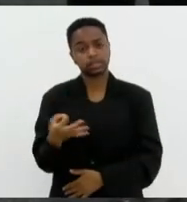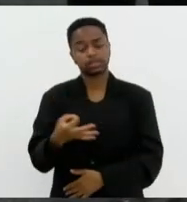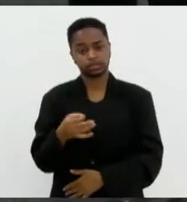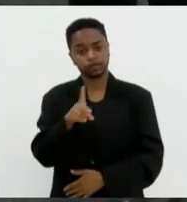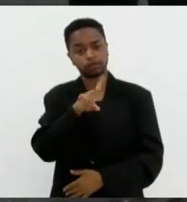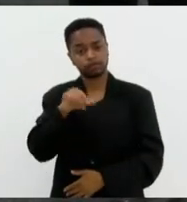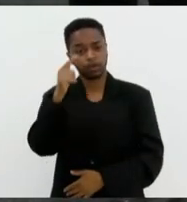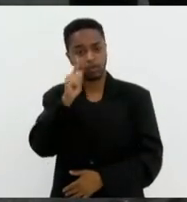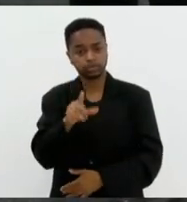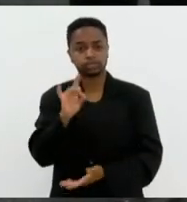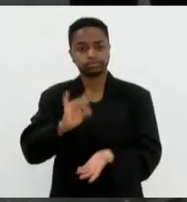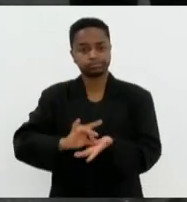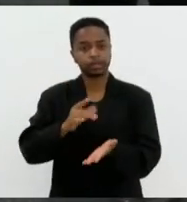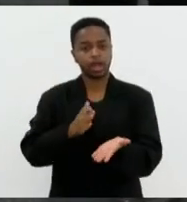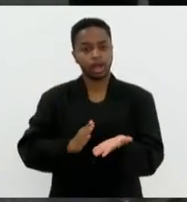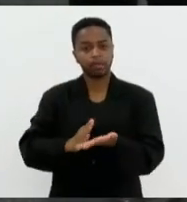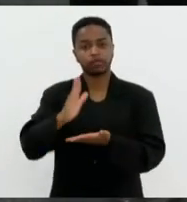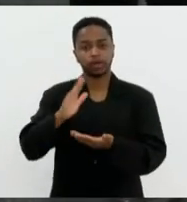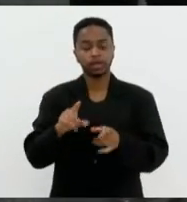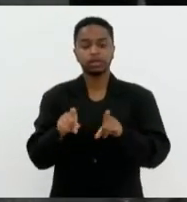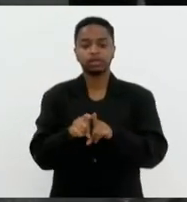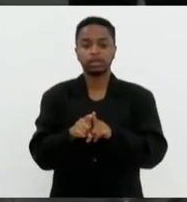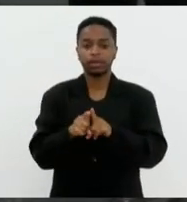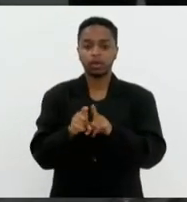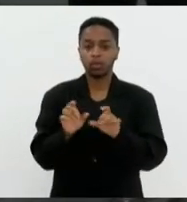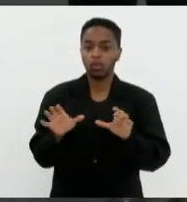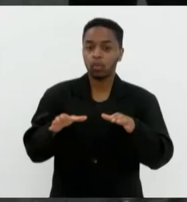aprovado, né? As torcidas,